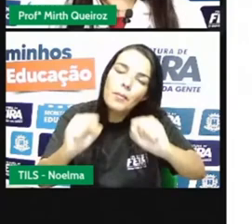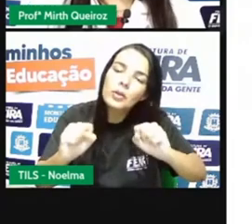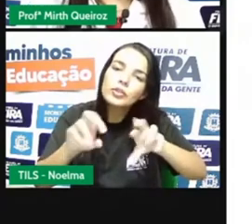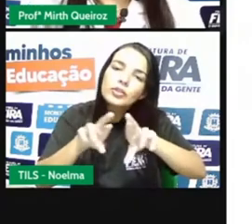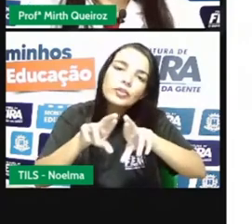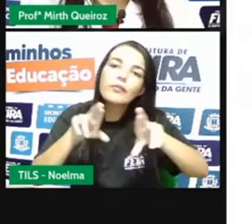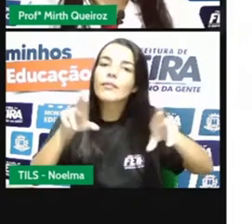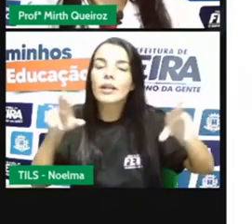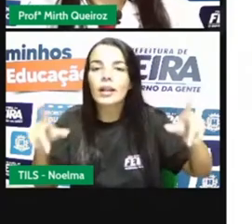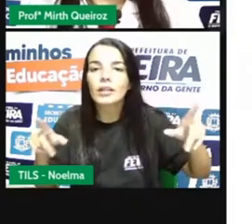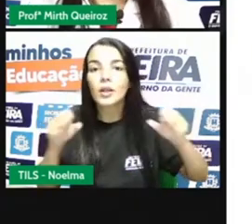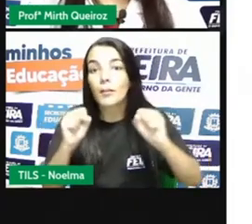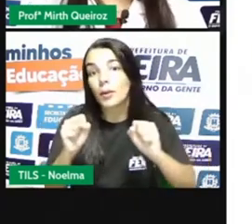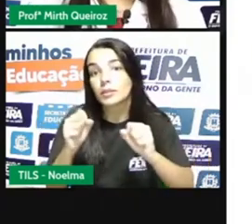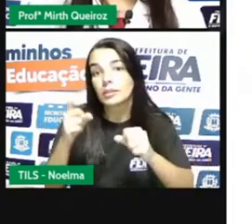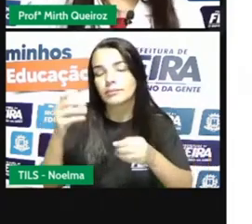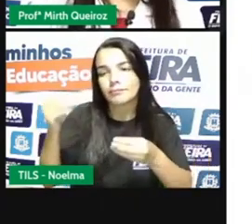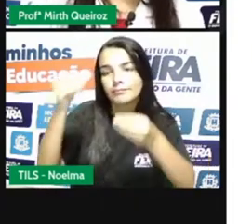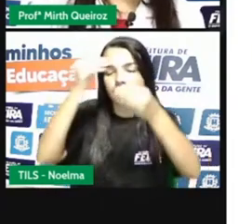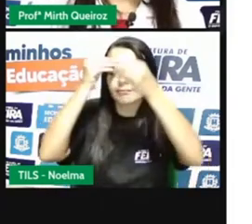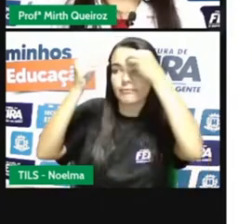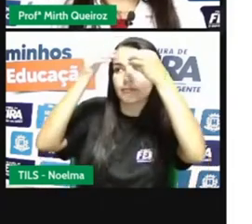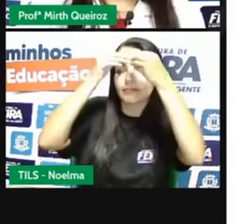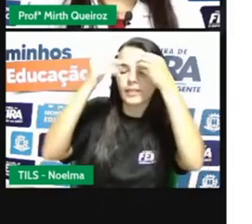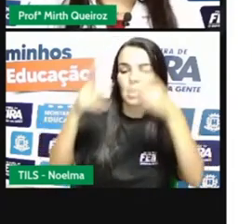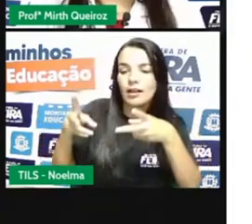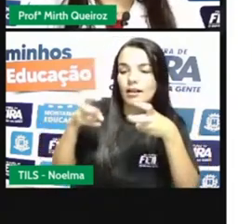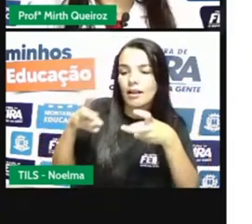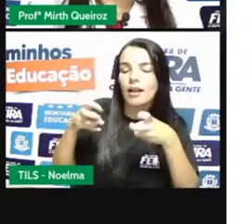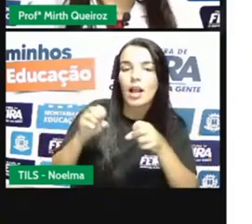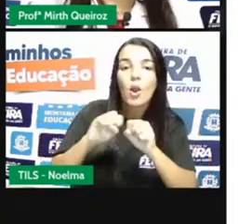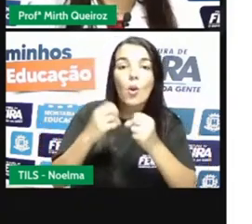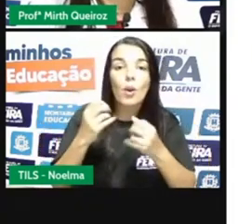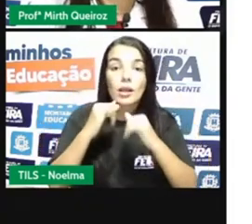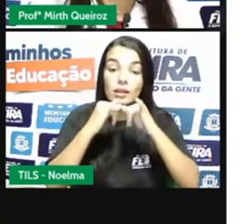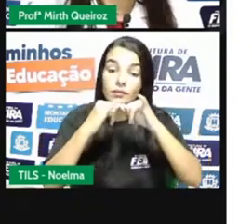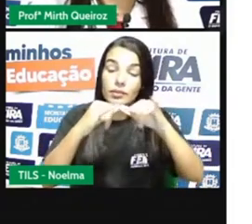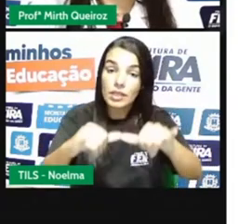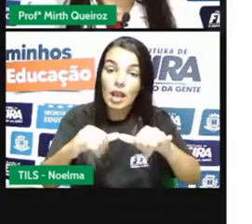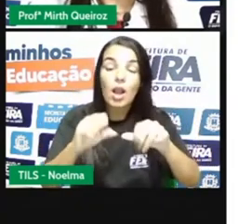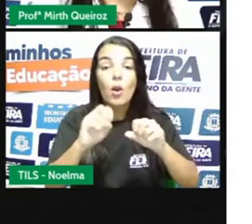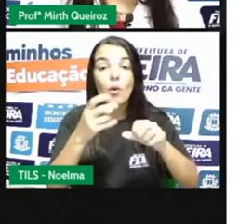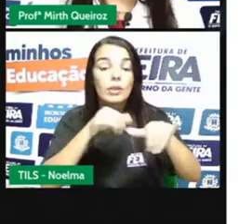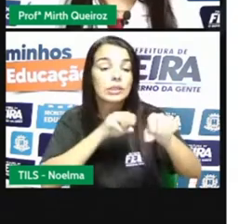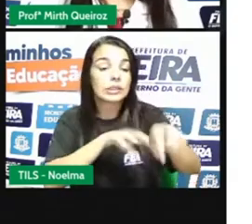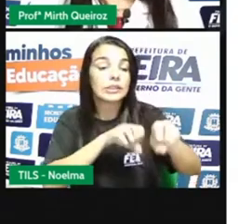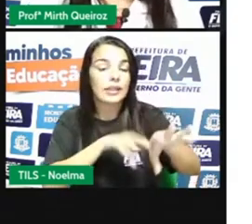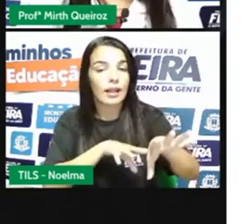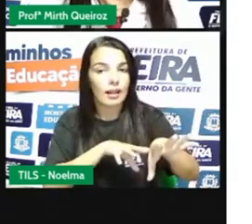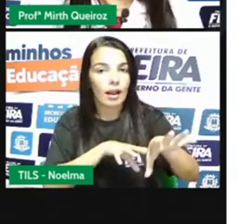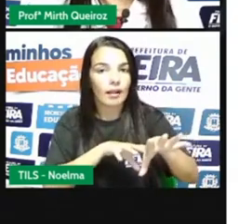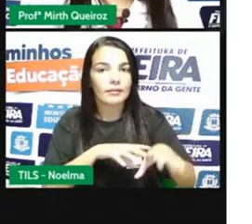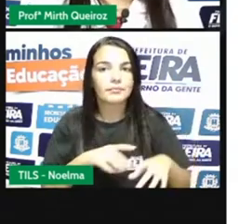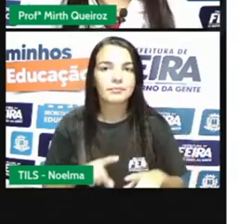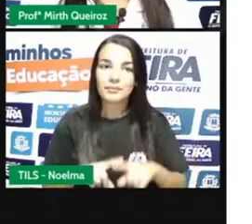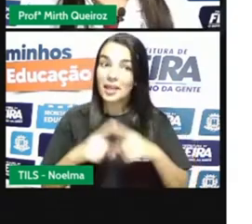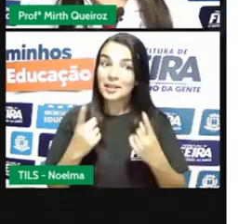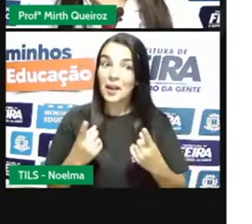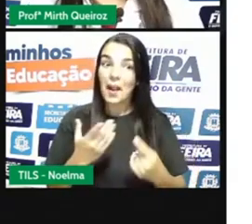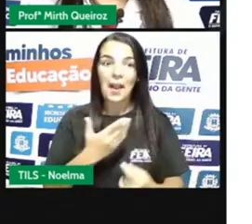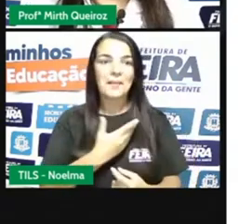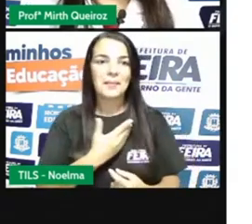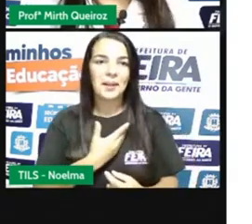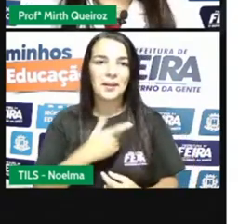ser para entreter, para instruir ou para informar alguma coisa. Pois bem,